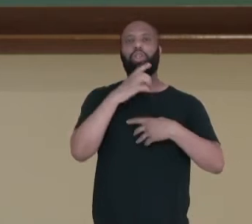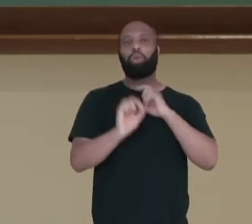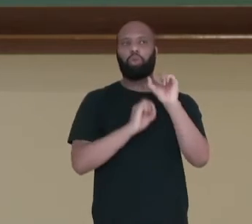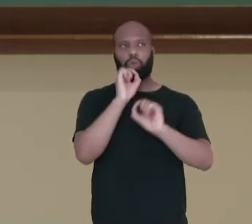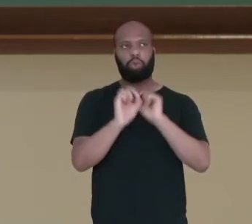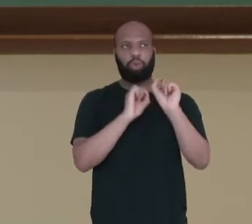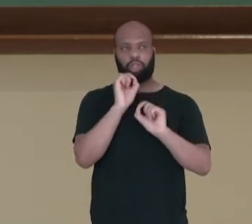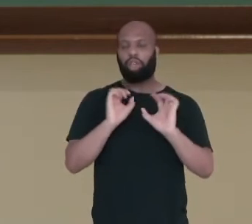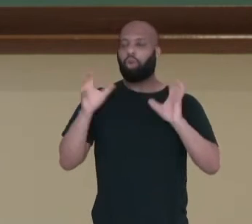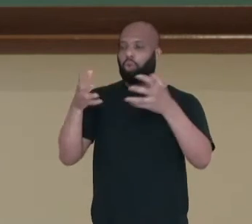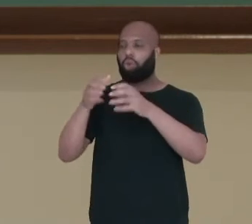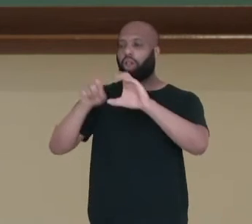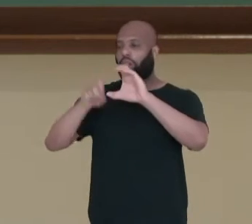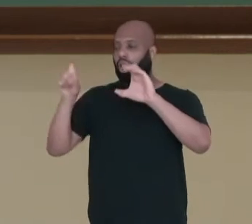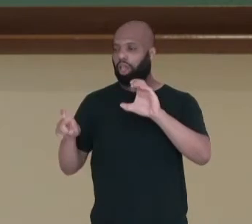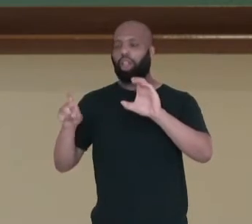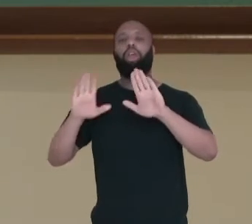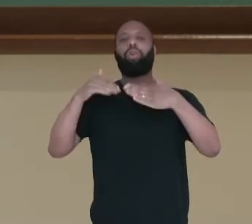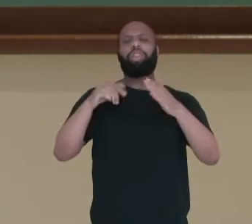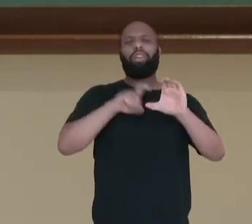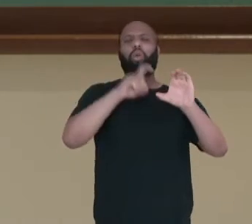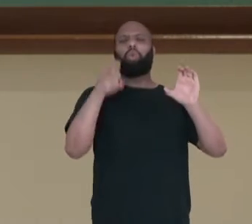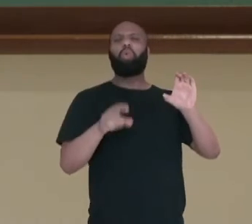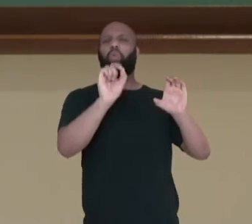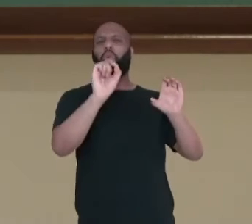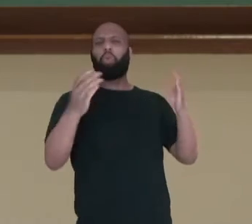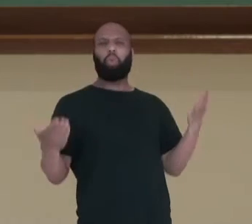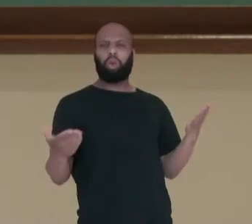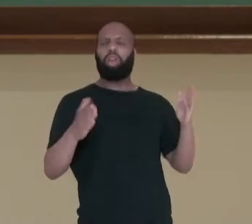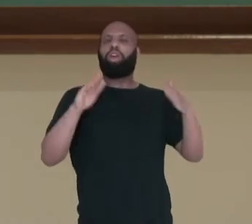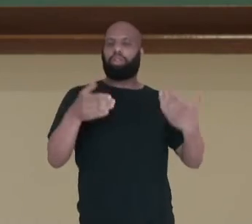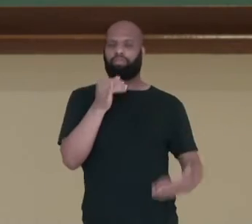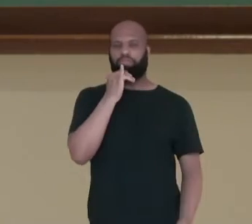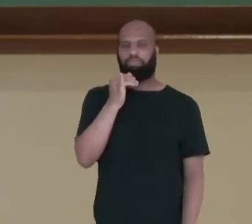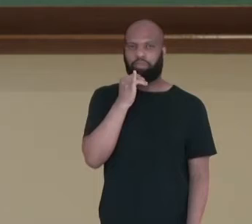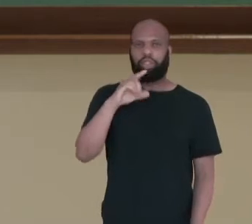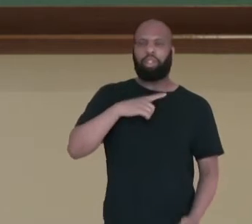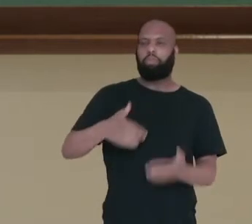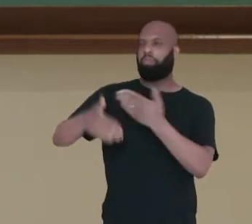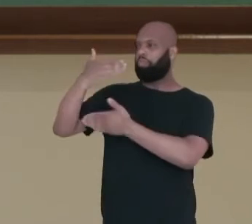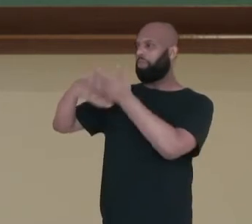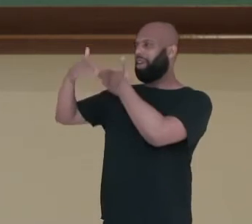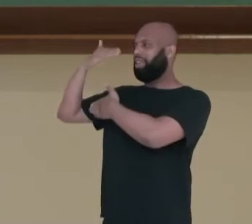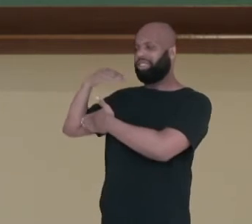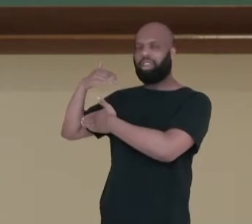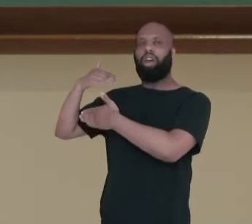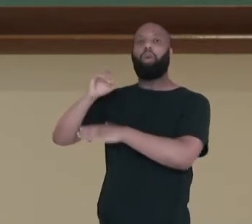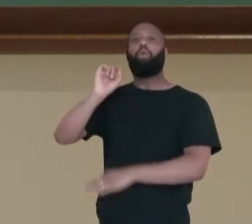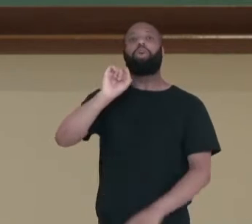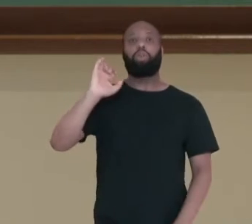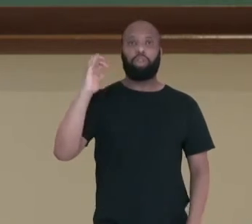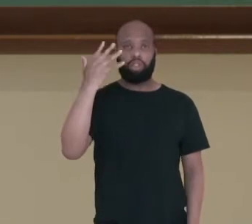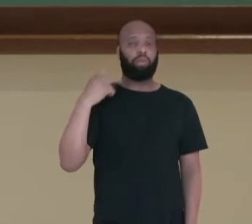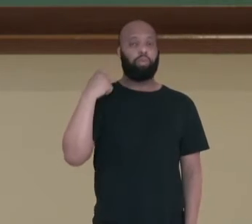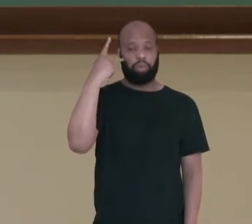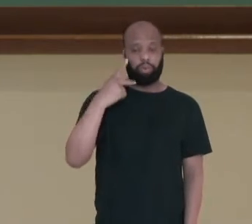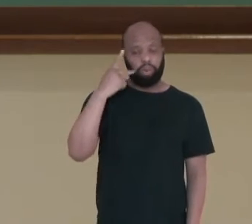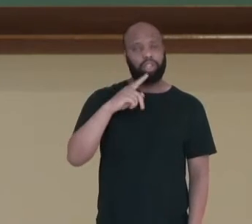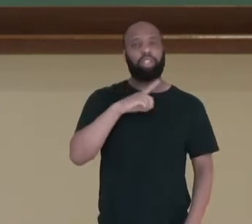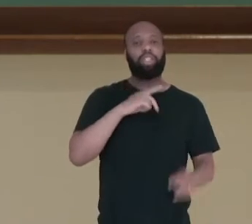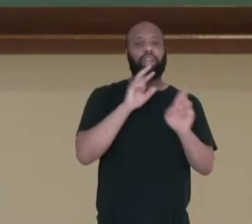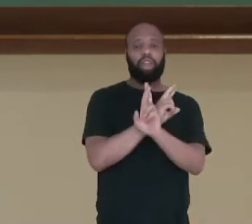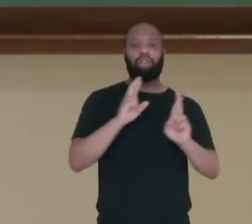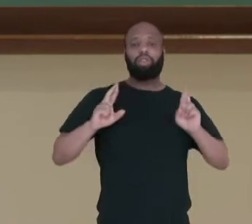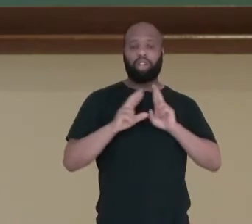categoria autônoma. Autônoma em que sentido? Vejam só, lá na Antiguidade Clássica, a política estava